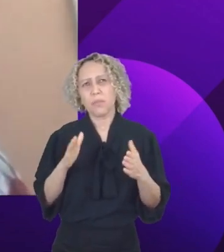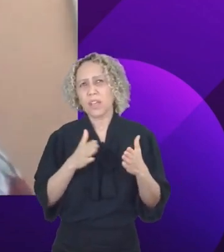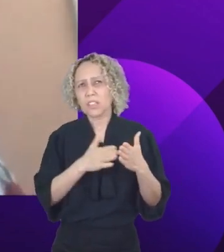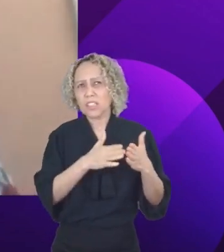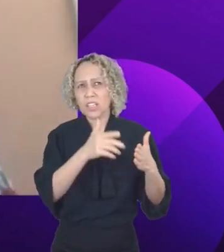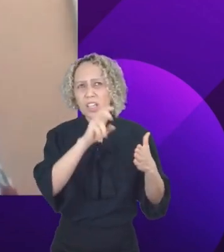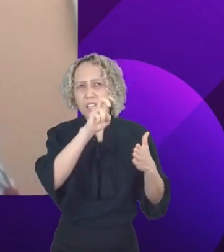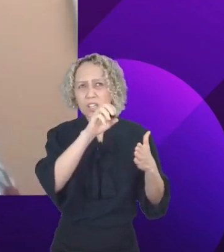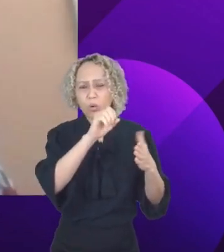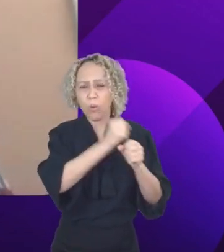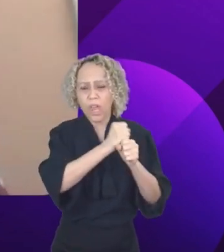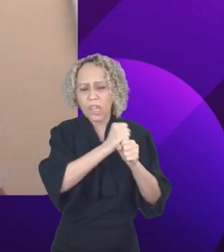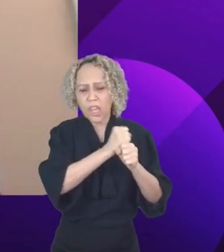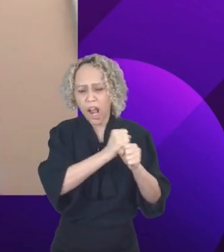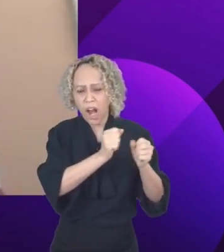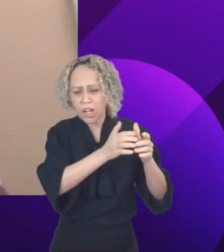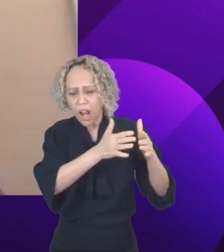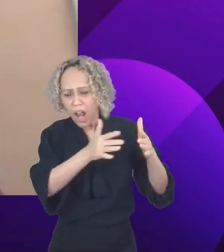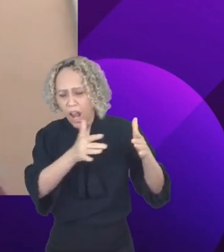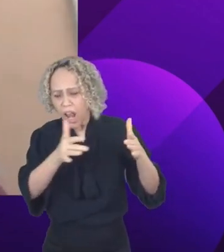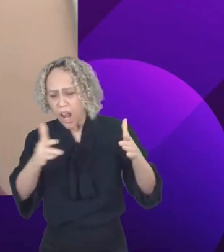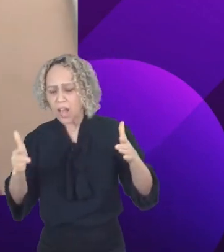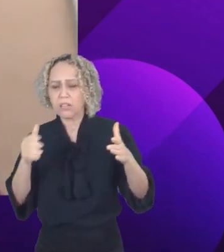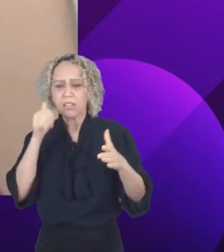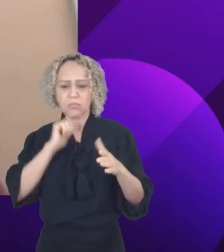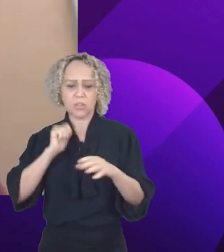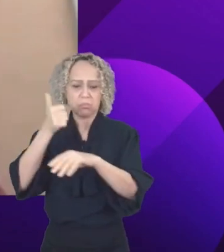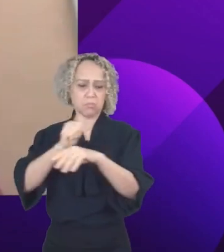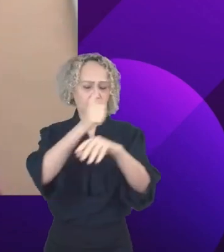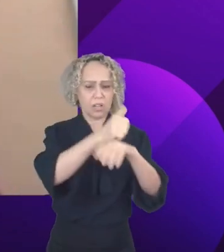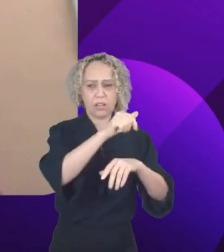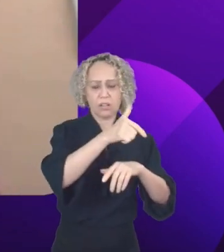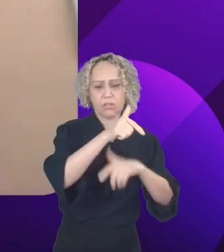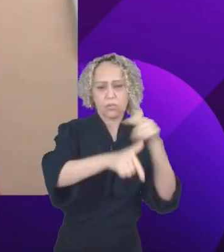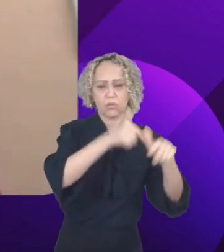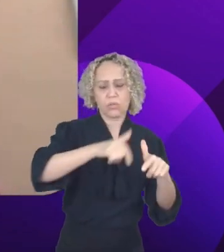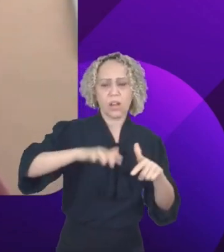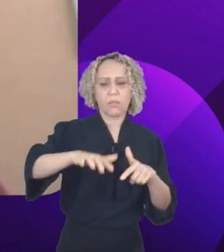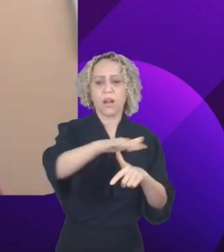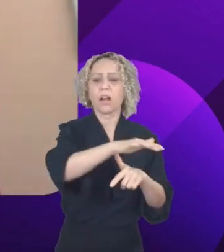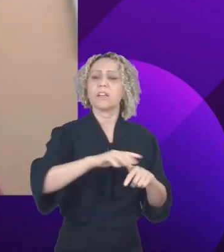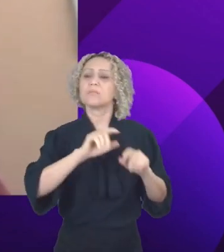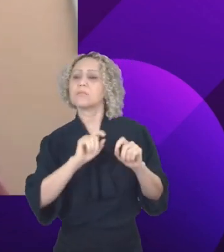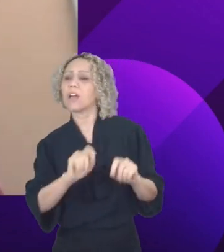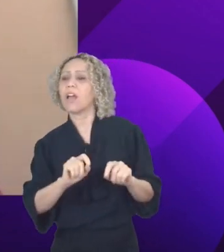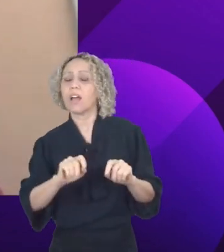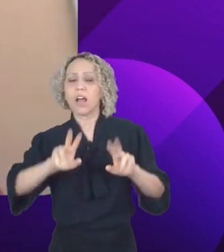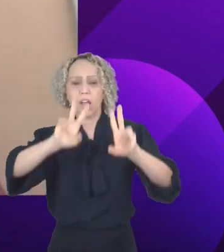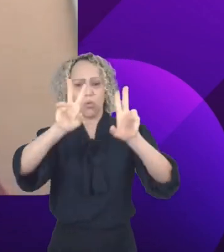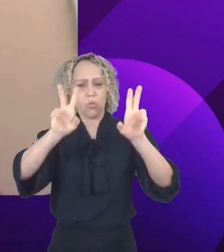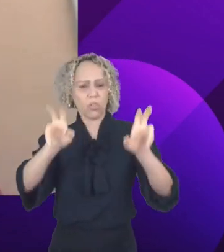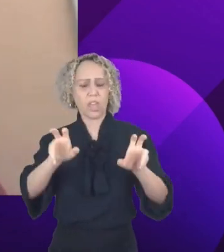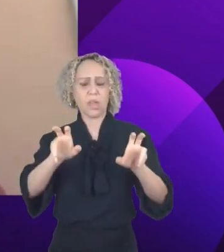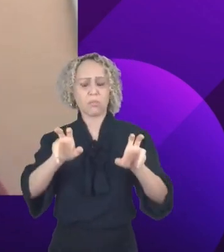as mulheres vão se projetando no mercado de trabalho, aparece também aí o tema muito mais